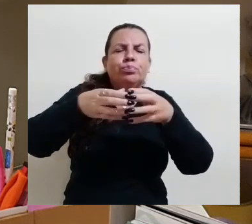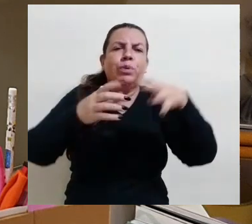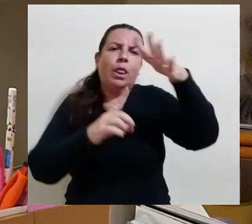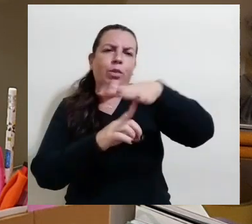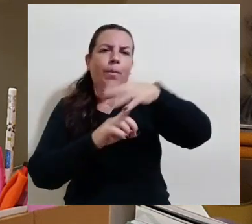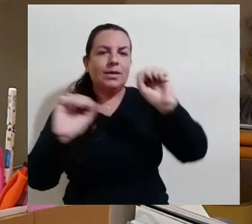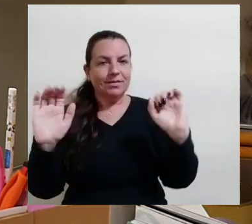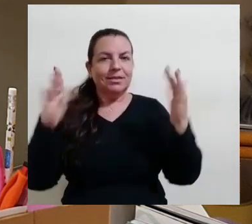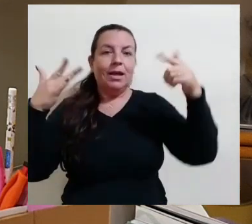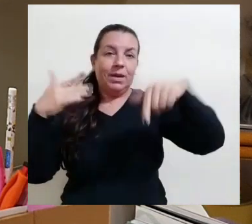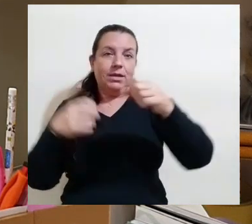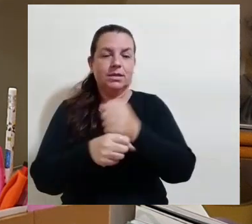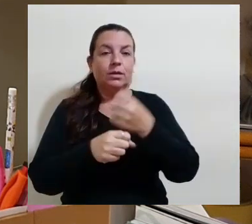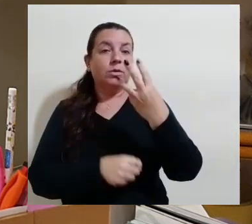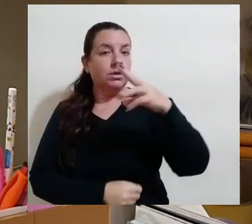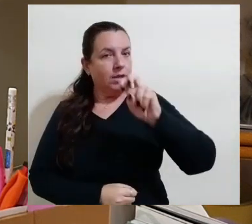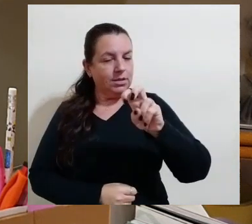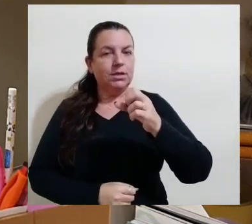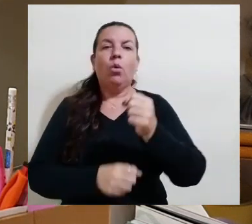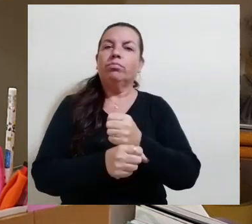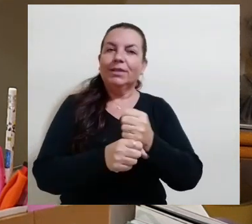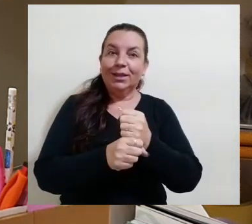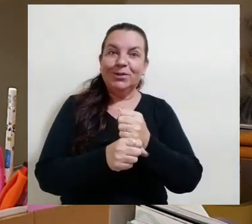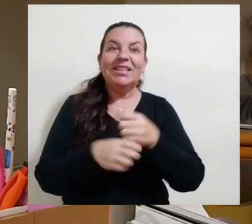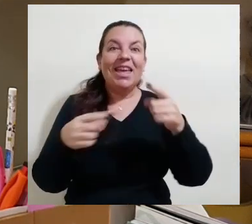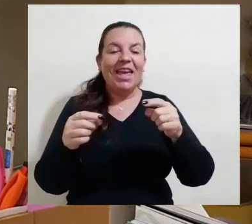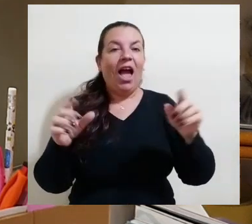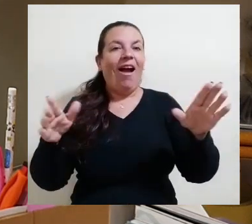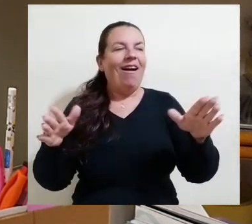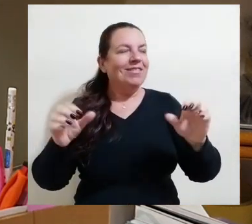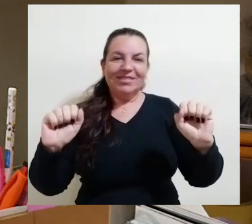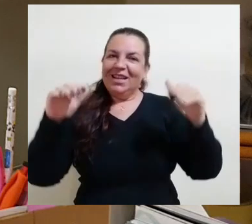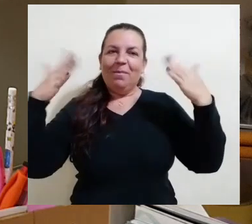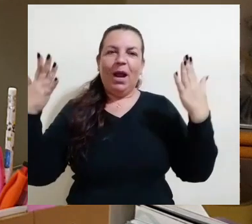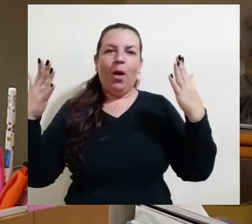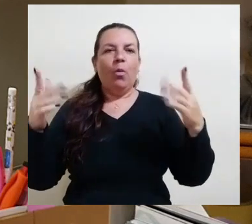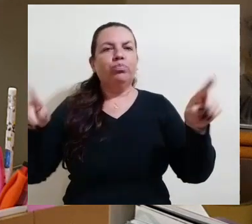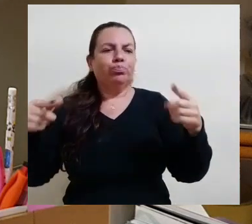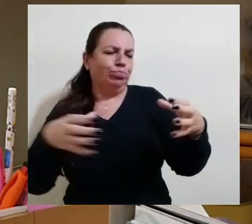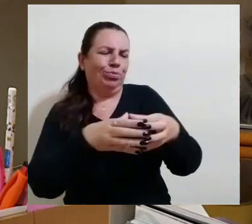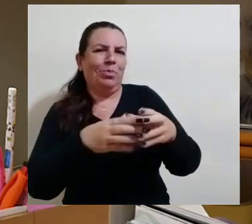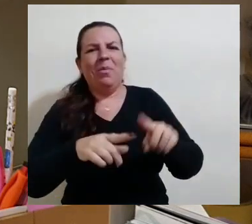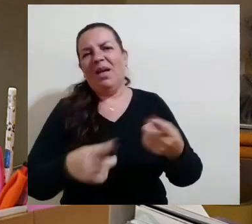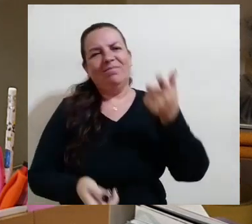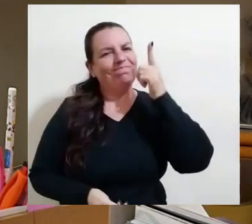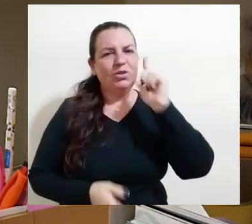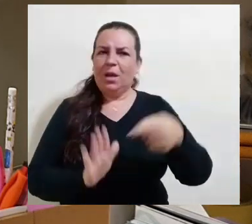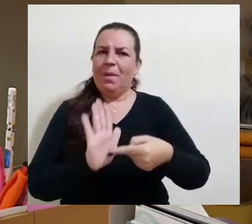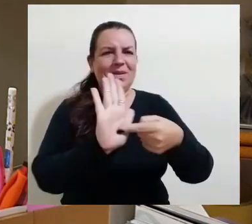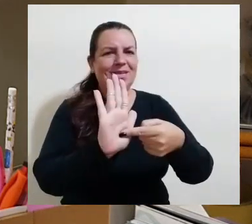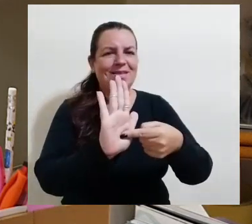do paraná que celebra neste ano 15 anos de existência e que ia comemorar com um concerto mas não foi possível